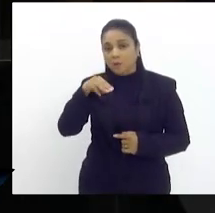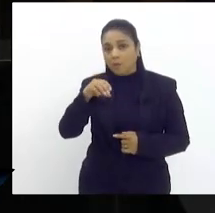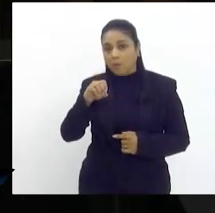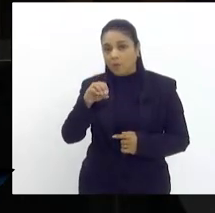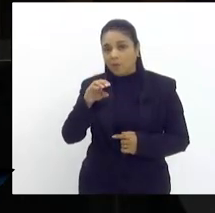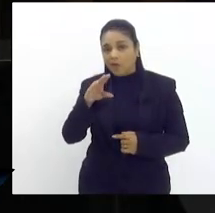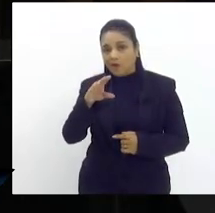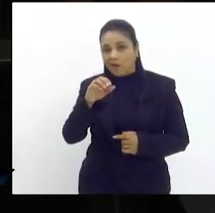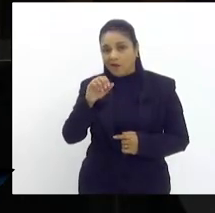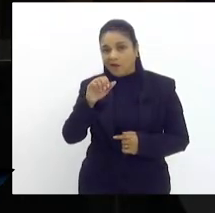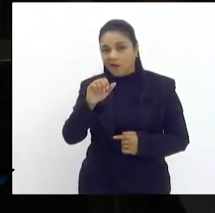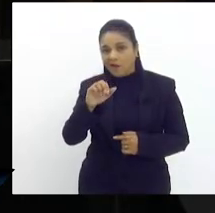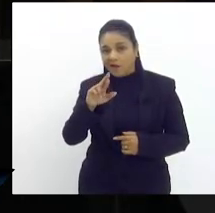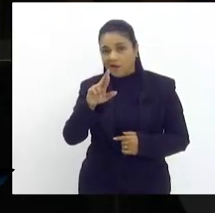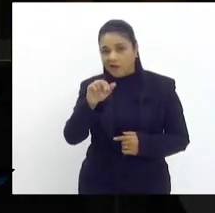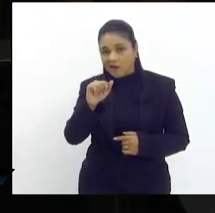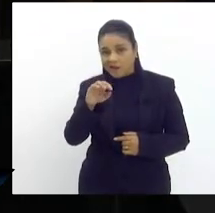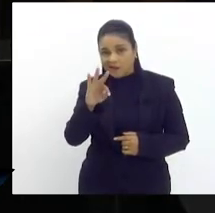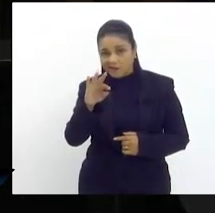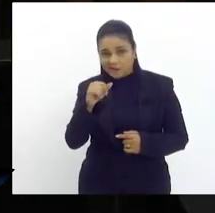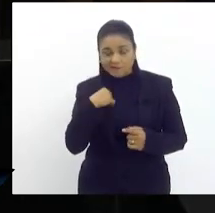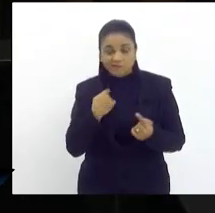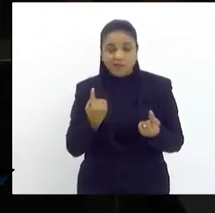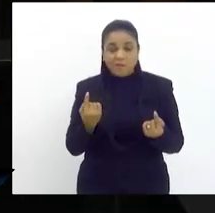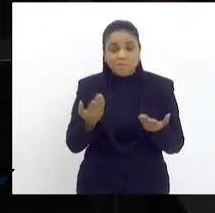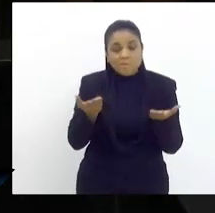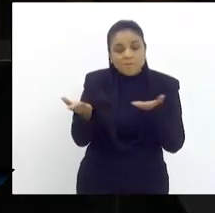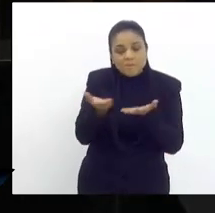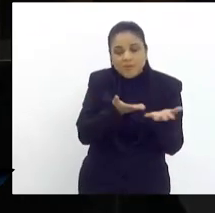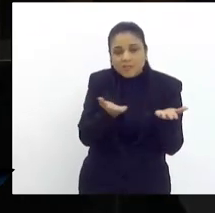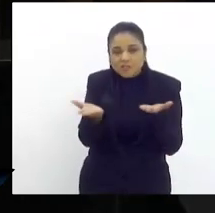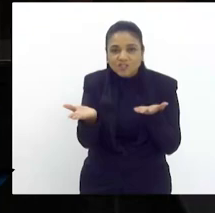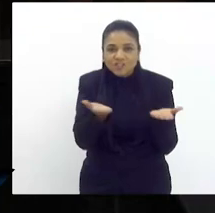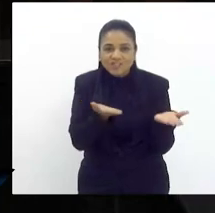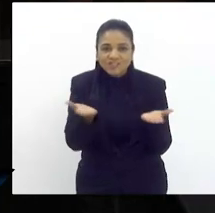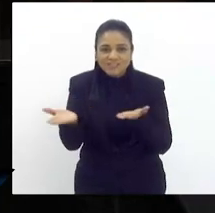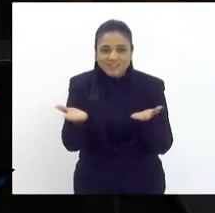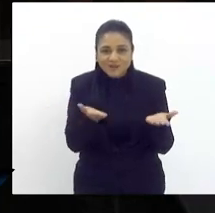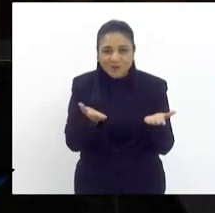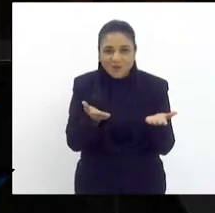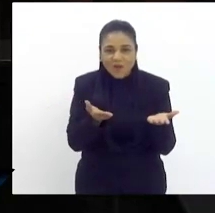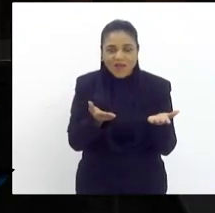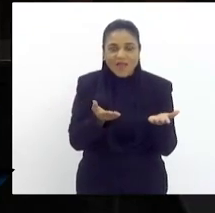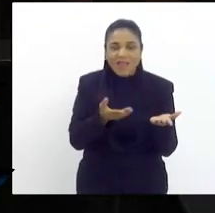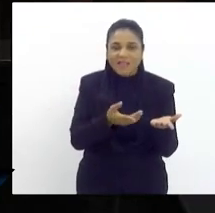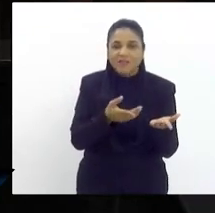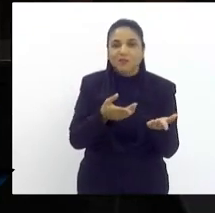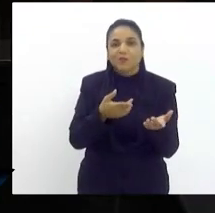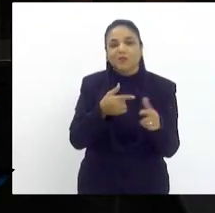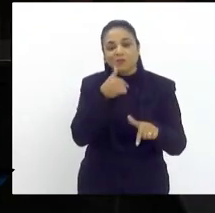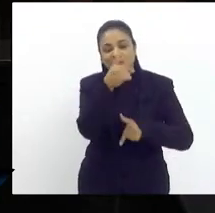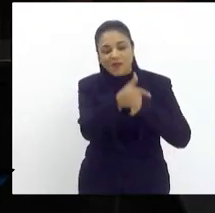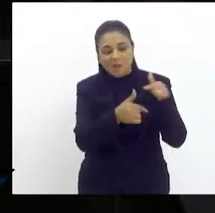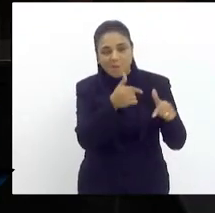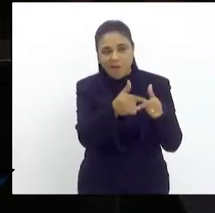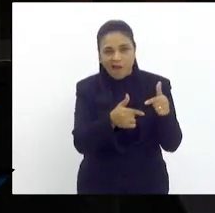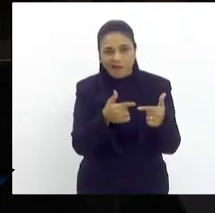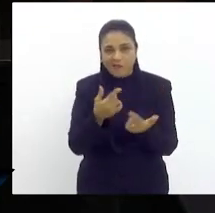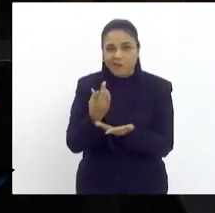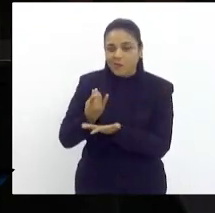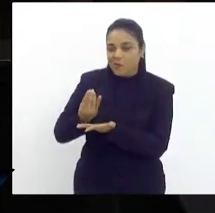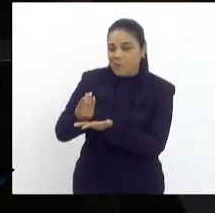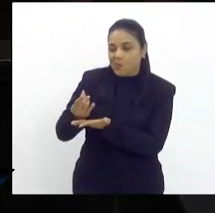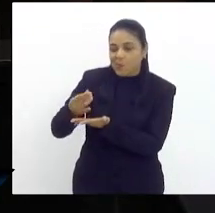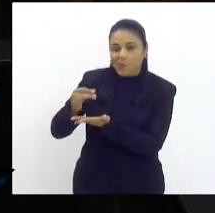dessas contradições entre capital e trabalho faz a mediação e não a supremacia